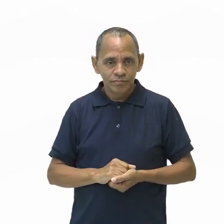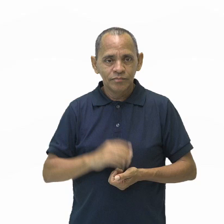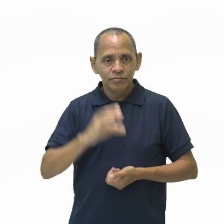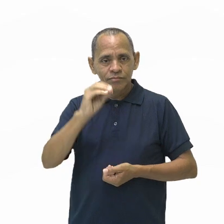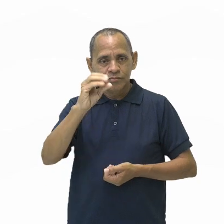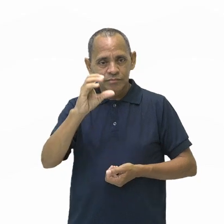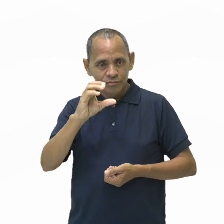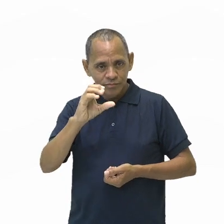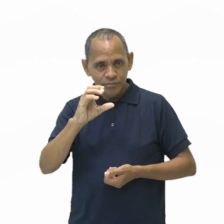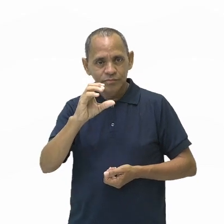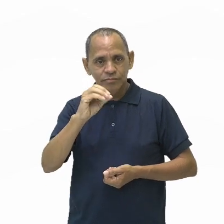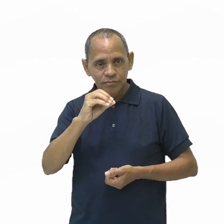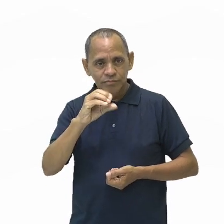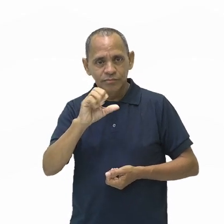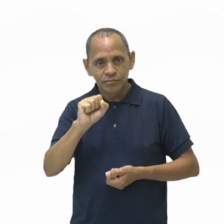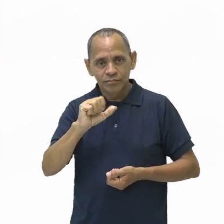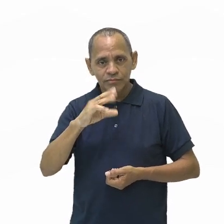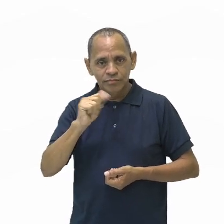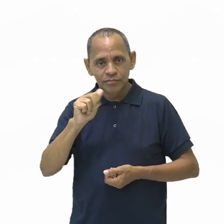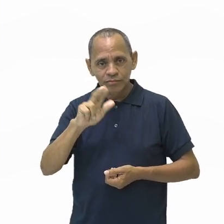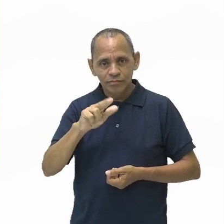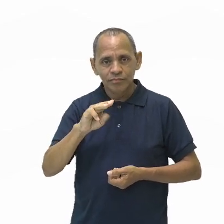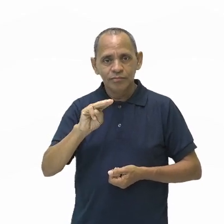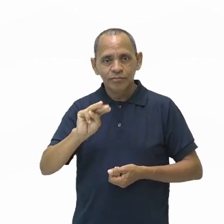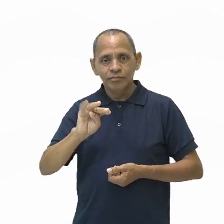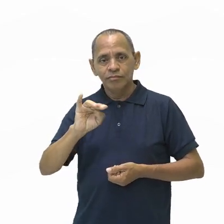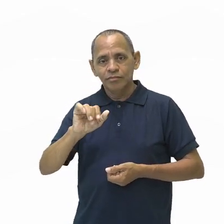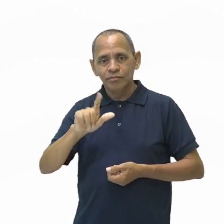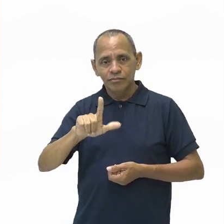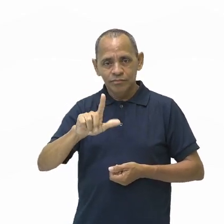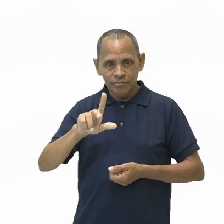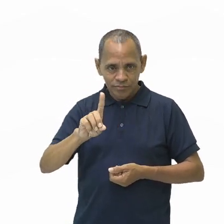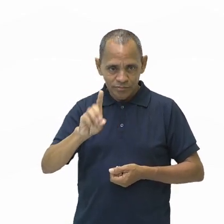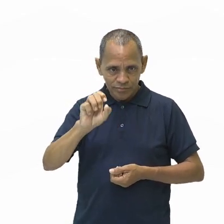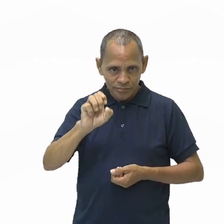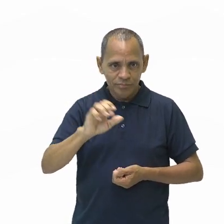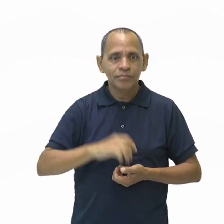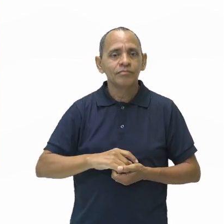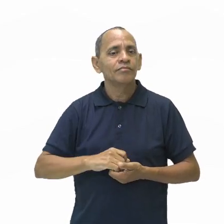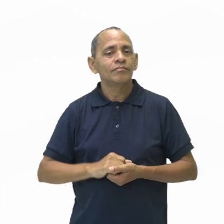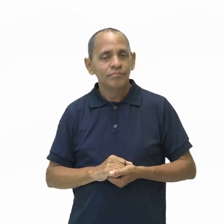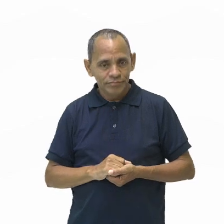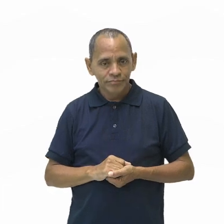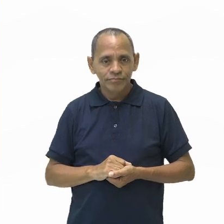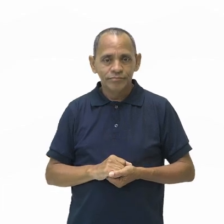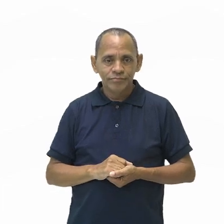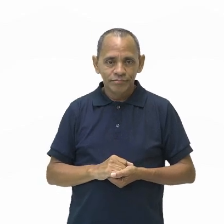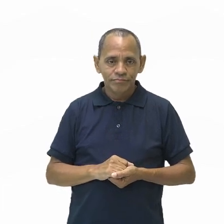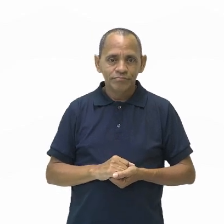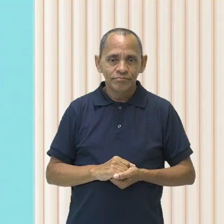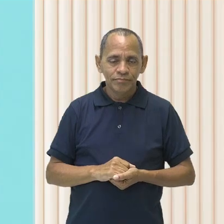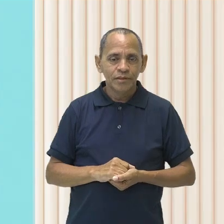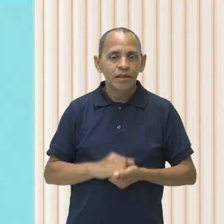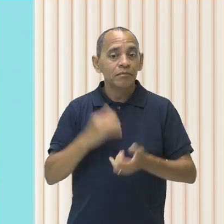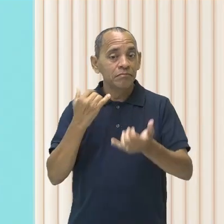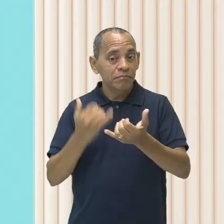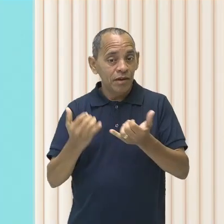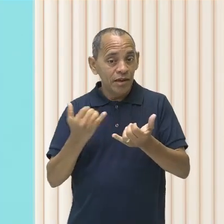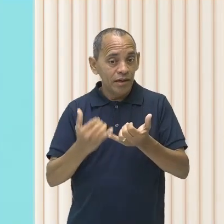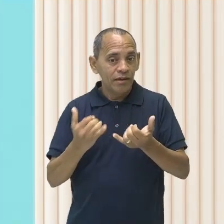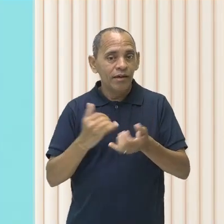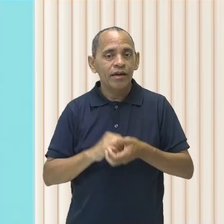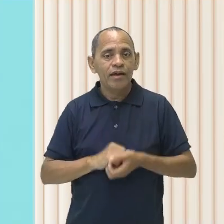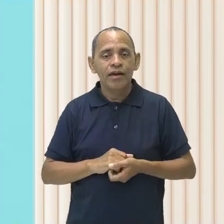arte imita a vida. Muito interessante. Às vezes a gente acontece, nossa, olha só, está parecendo uma cena